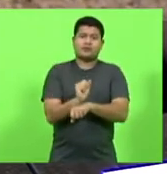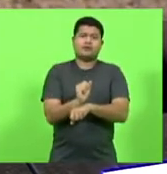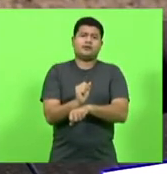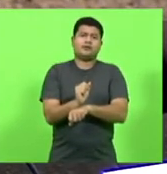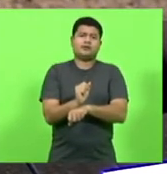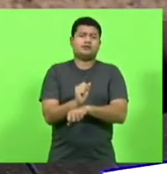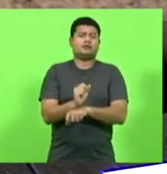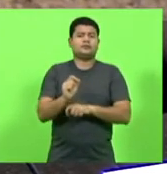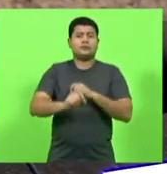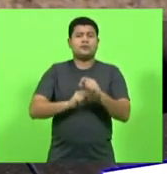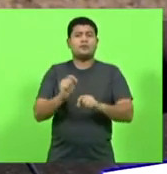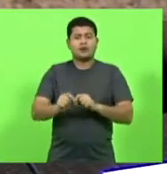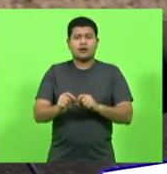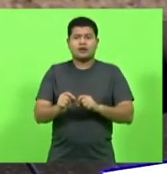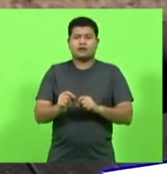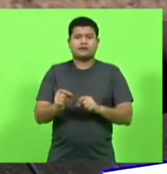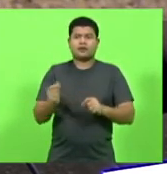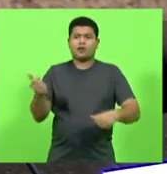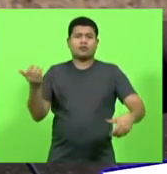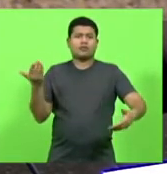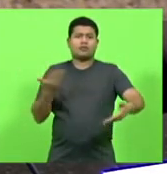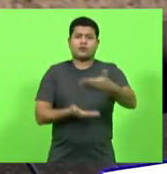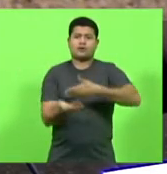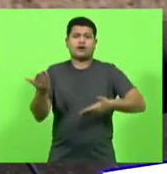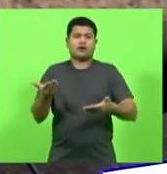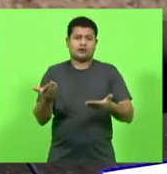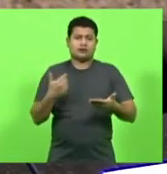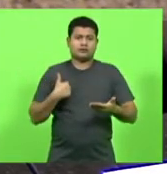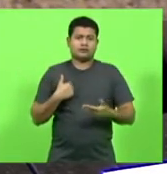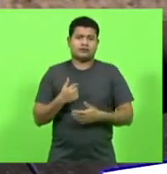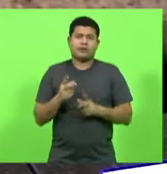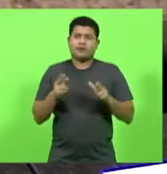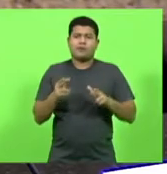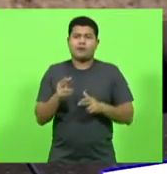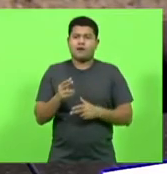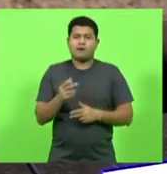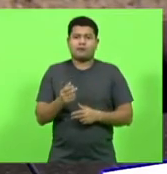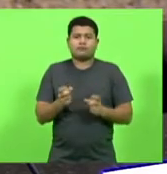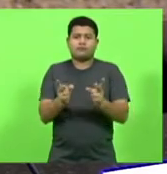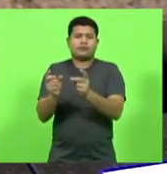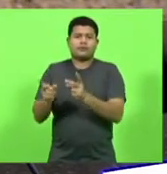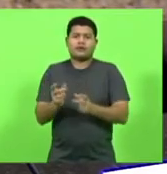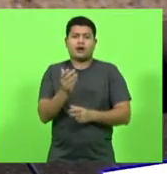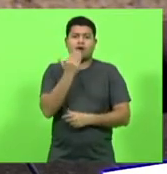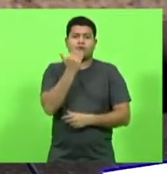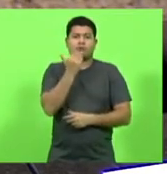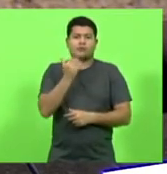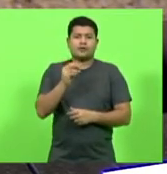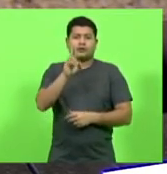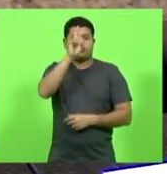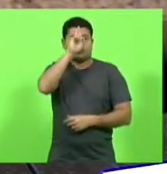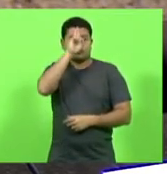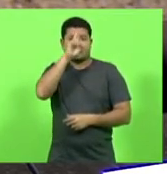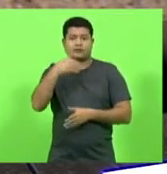parar de vender o almoço, vender a janta, para comprar o almoço. Porque isso não tem surtido resultados no Brasil. O